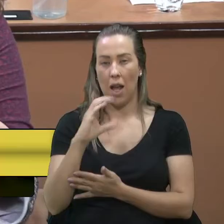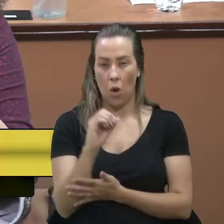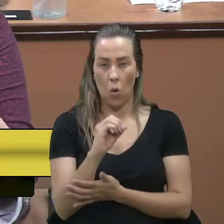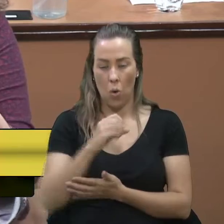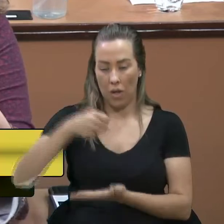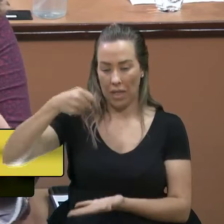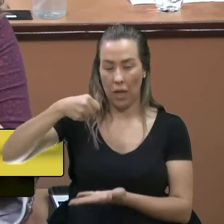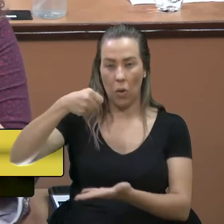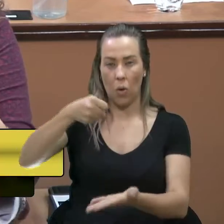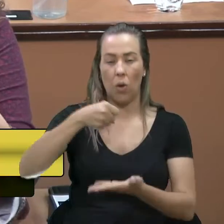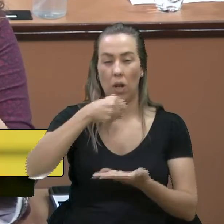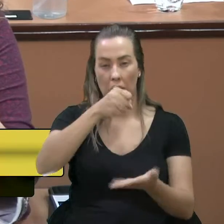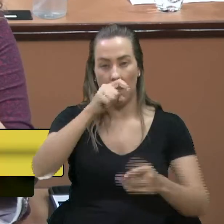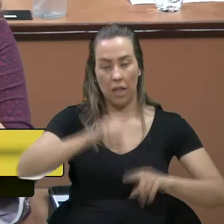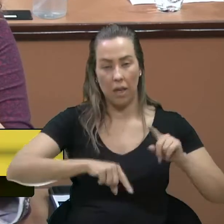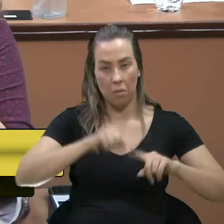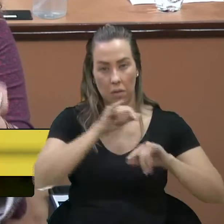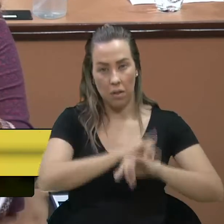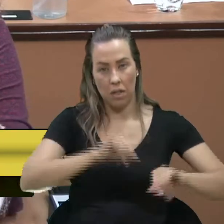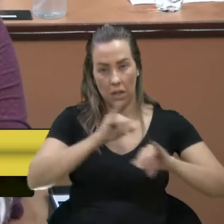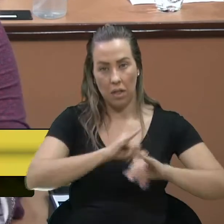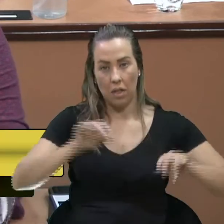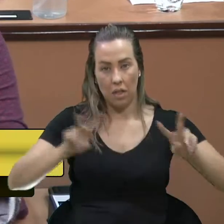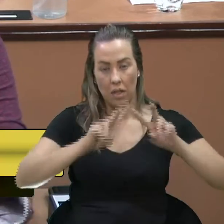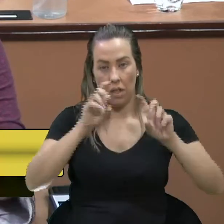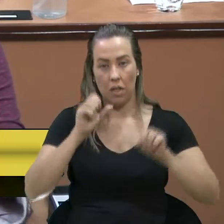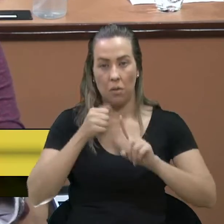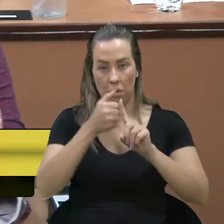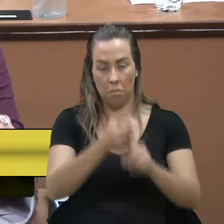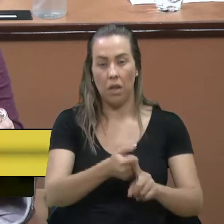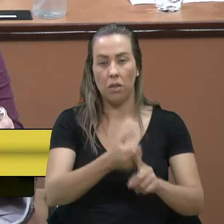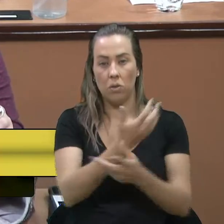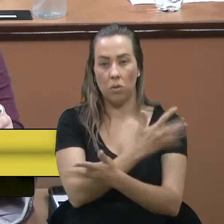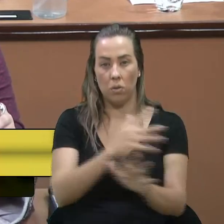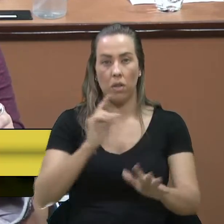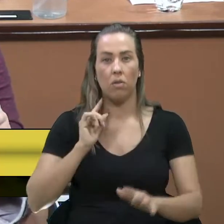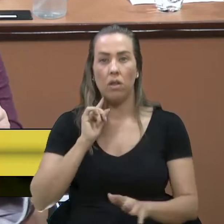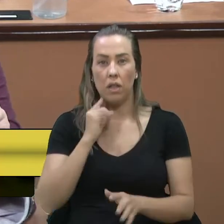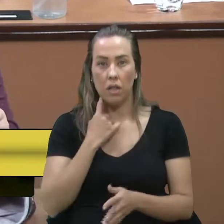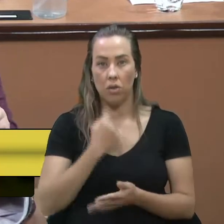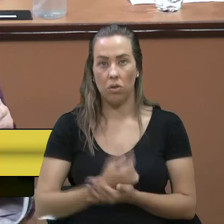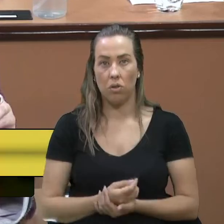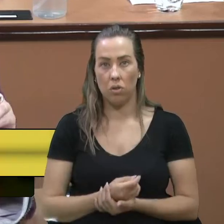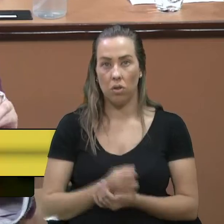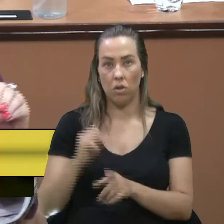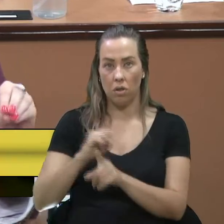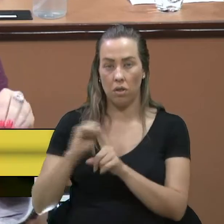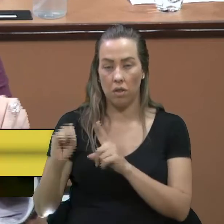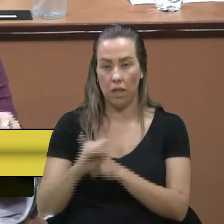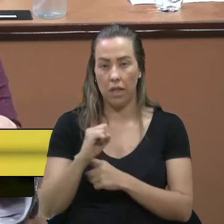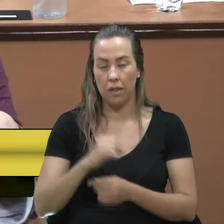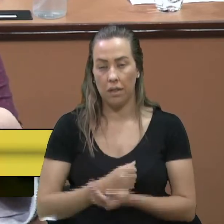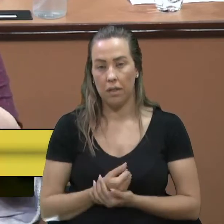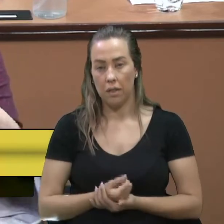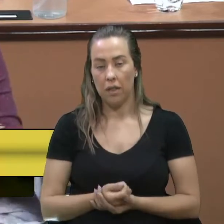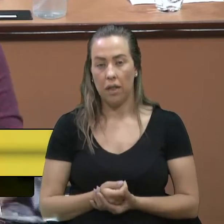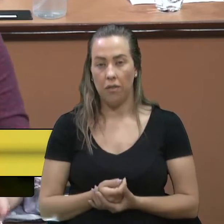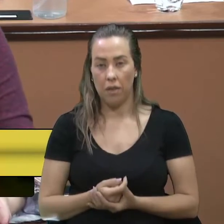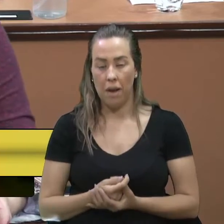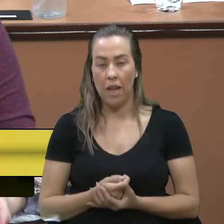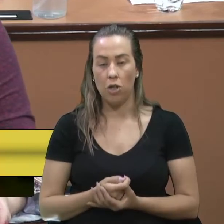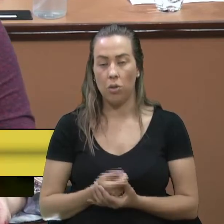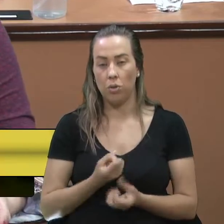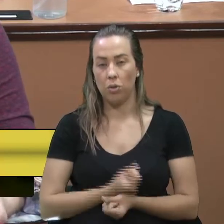pessoas e também entregou um material informativo sobre o impacto ambiental do lixo na nossa sociedade. Nós temos